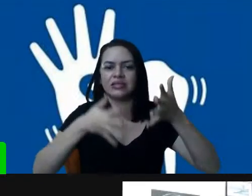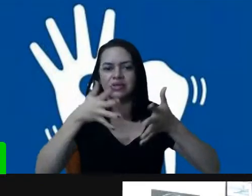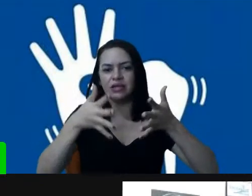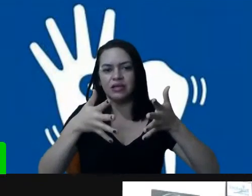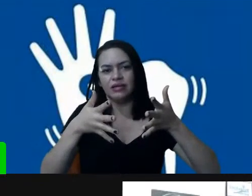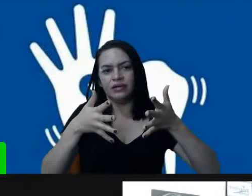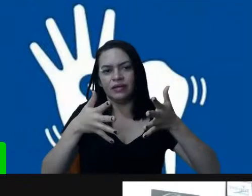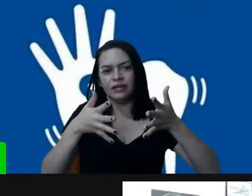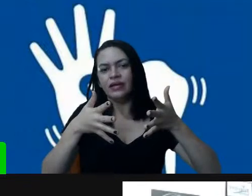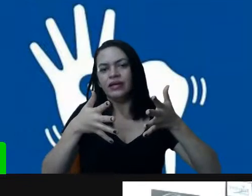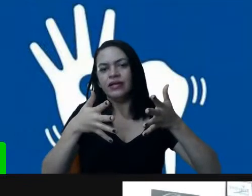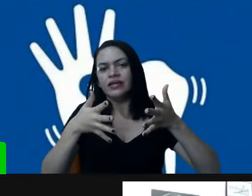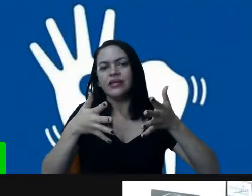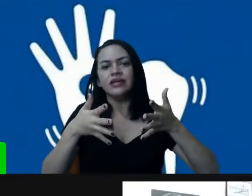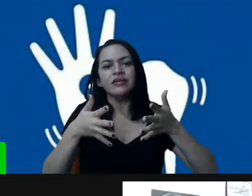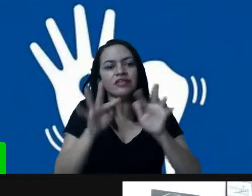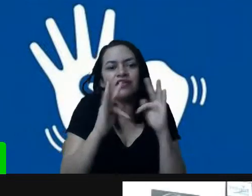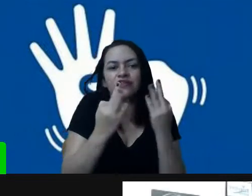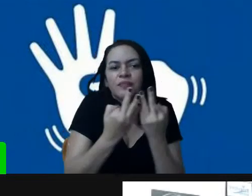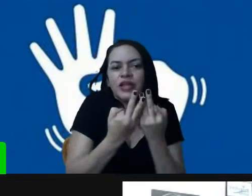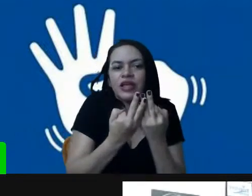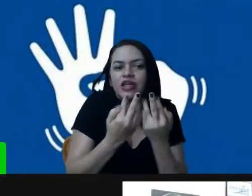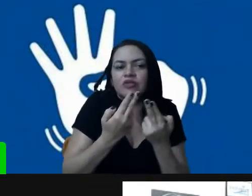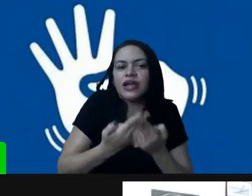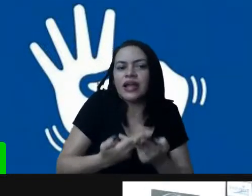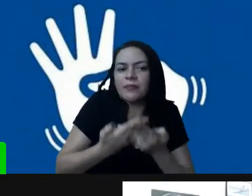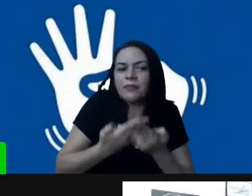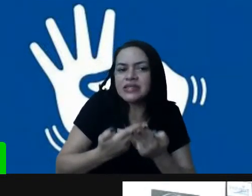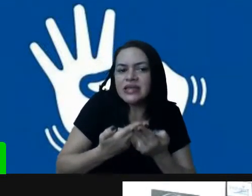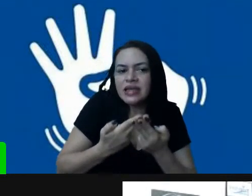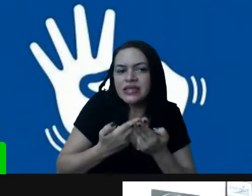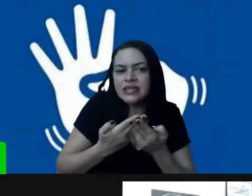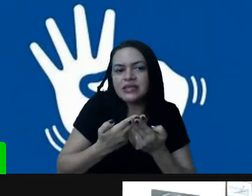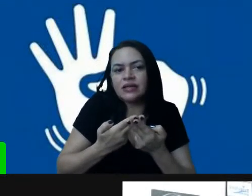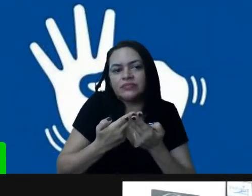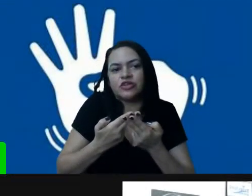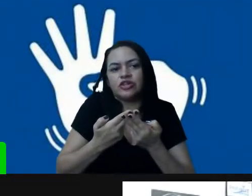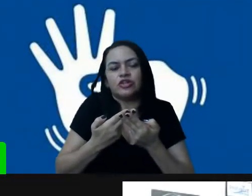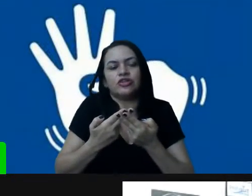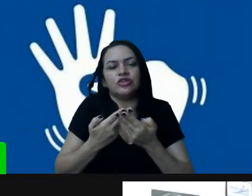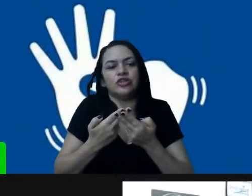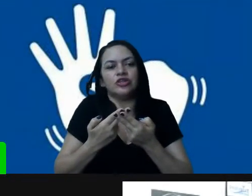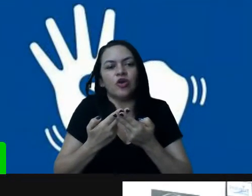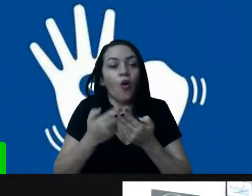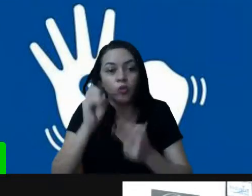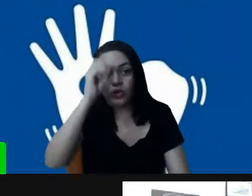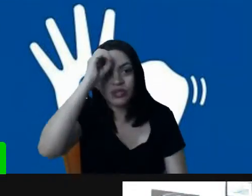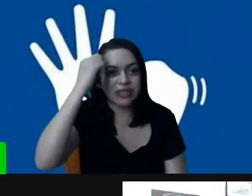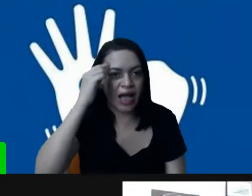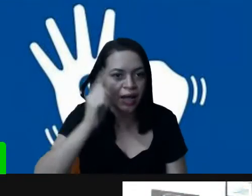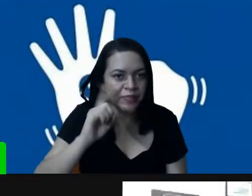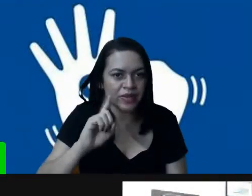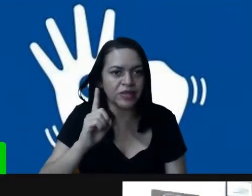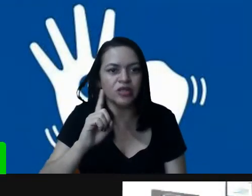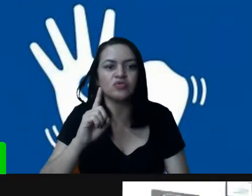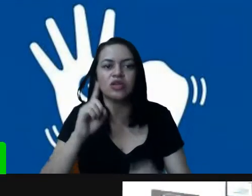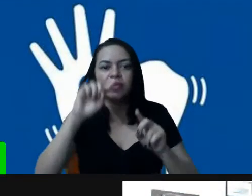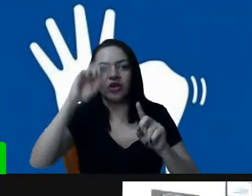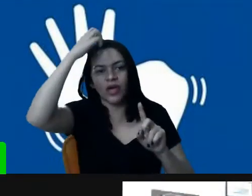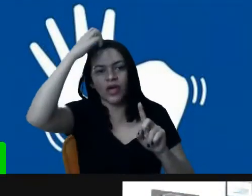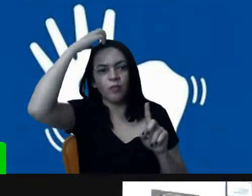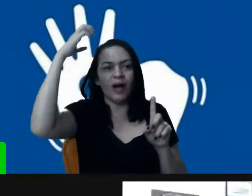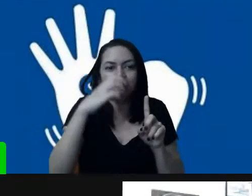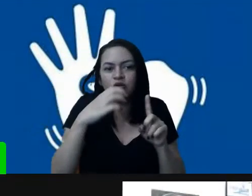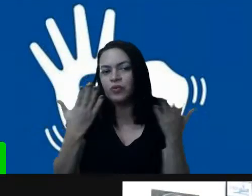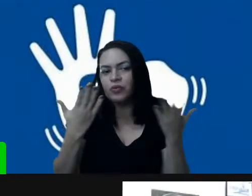sinais, né? E família que não tem aquela paciência ou não sabe, isso também não